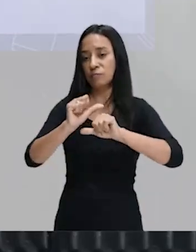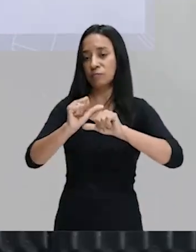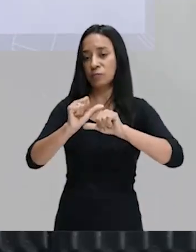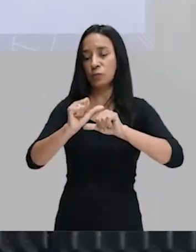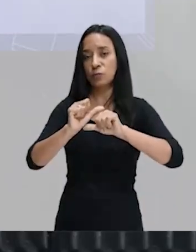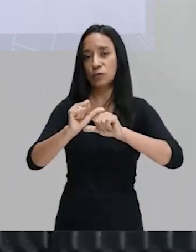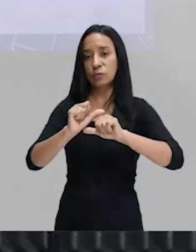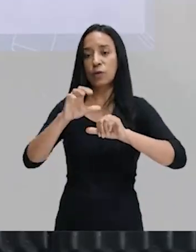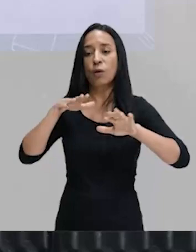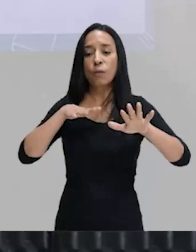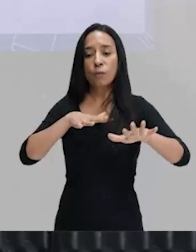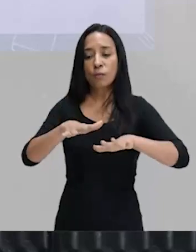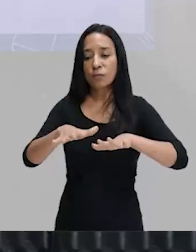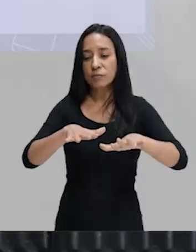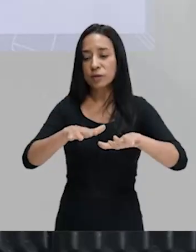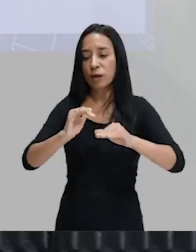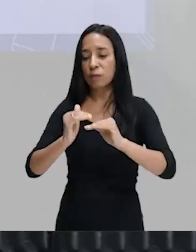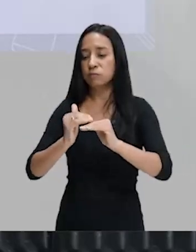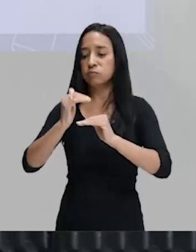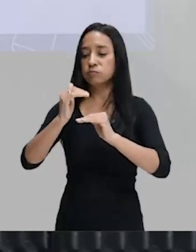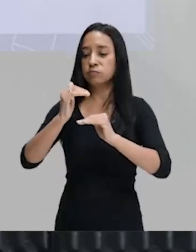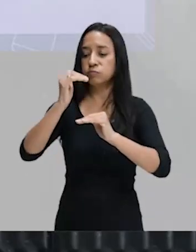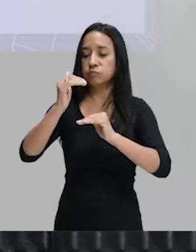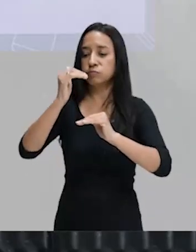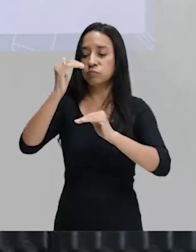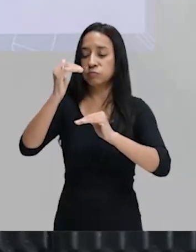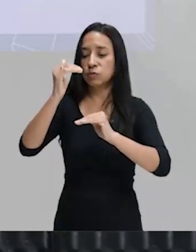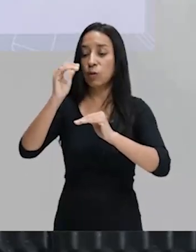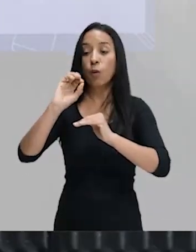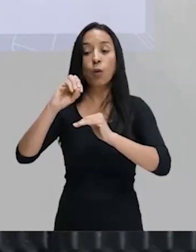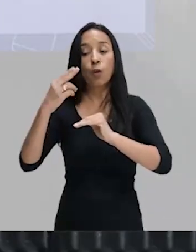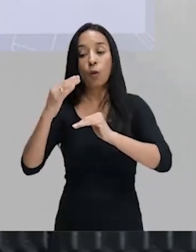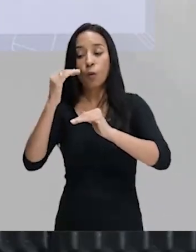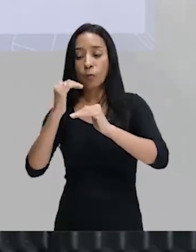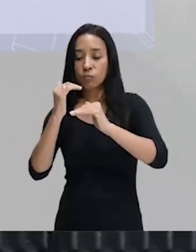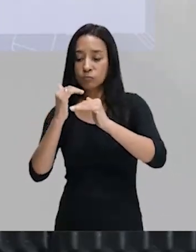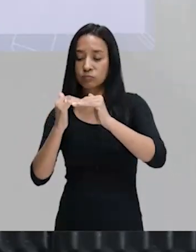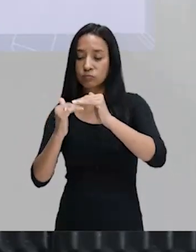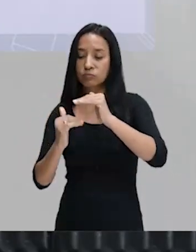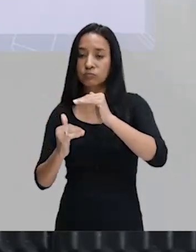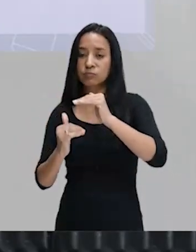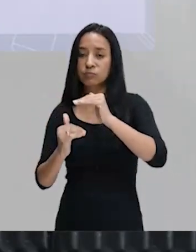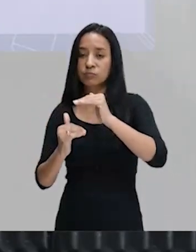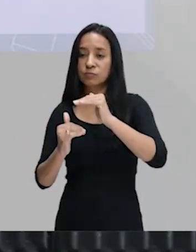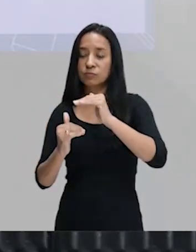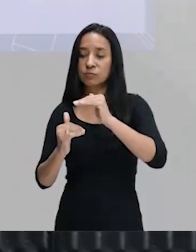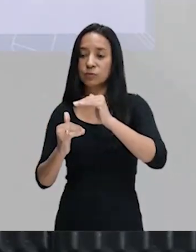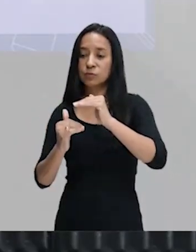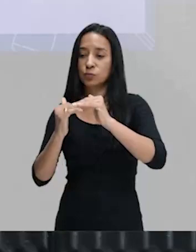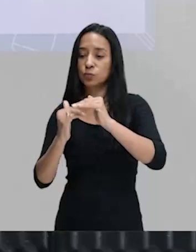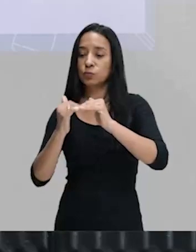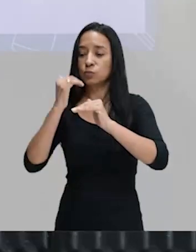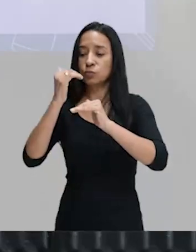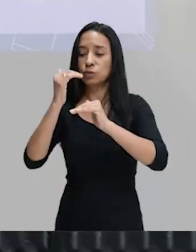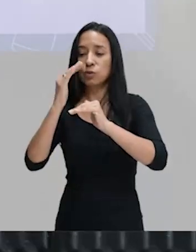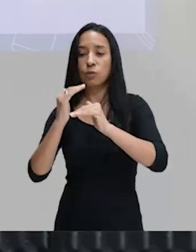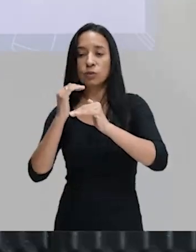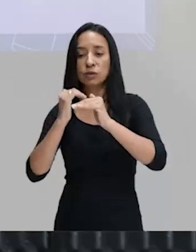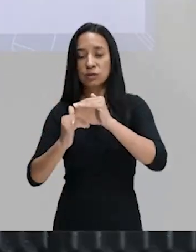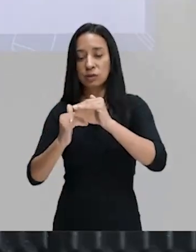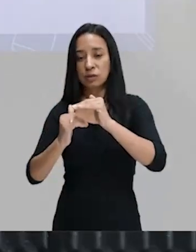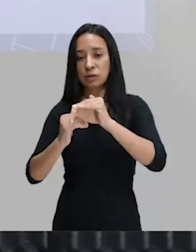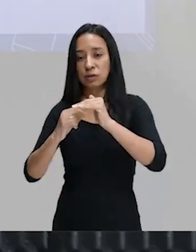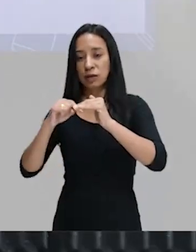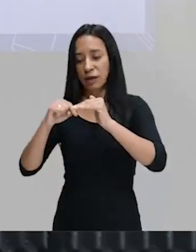movimento, né? É se movimentar para cima ou para baixo. Ou seja, subir na sociedade ou descer. No estamento